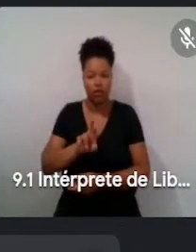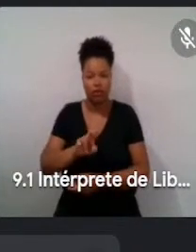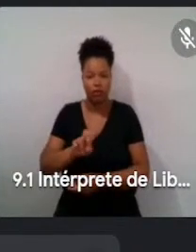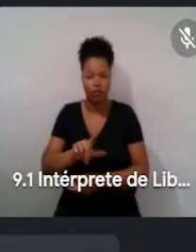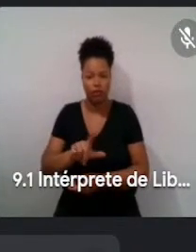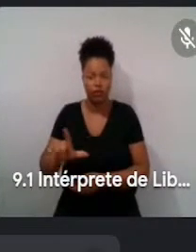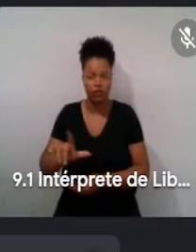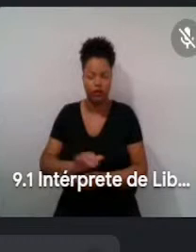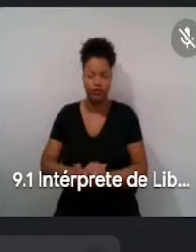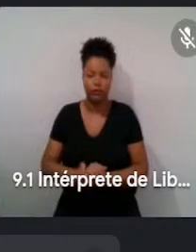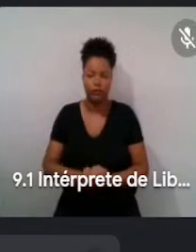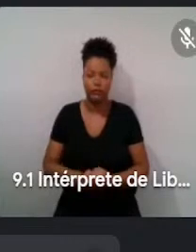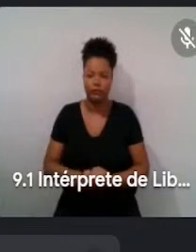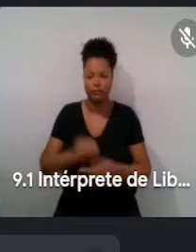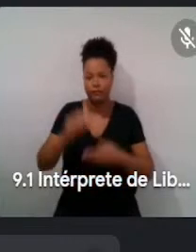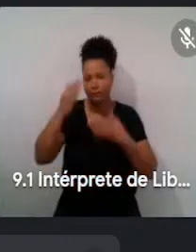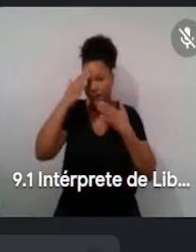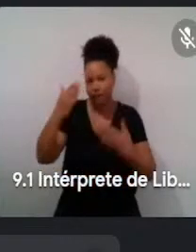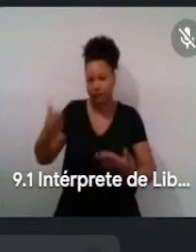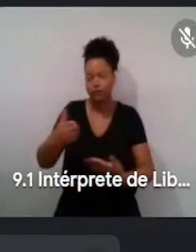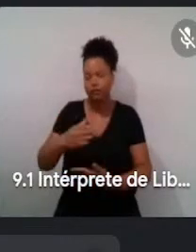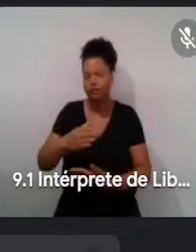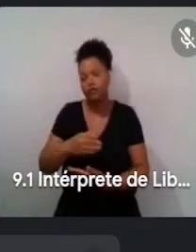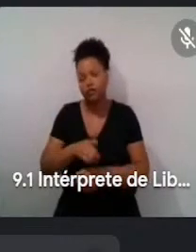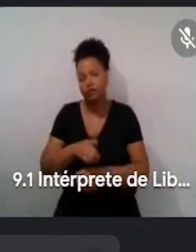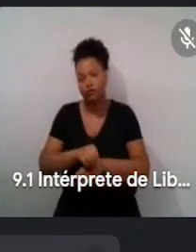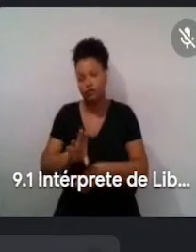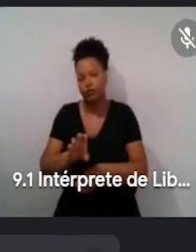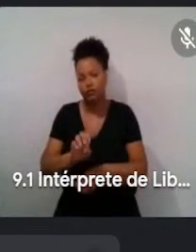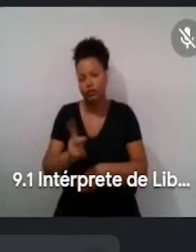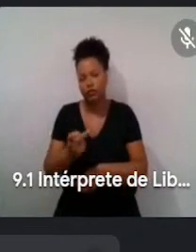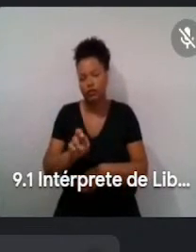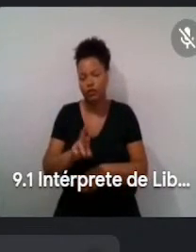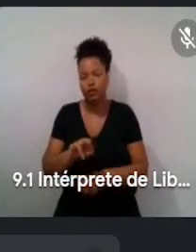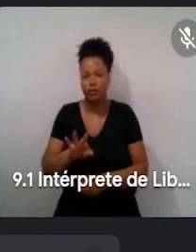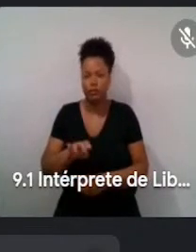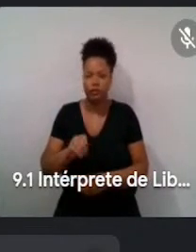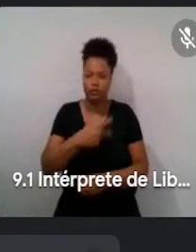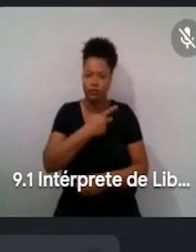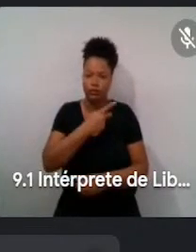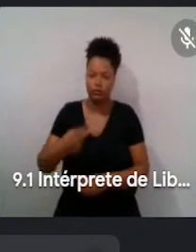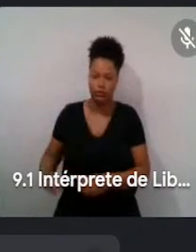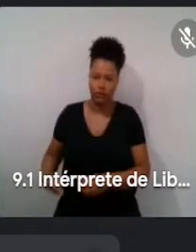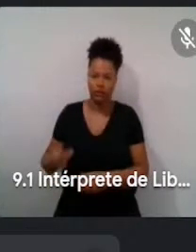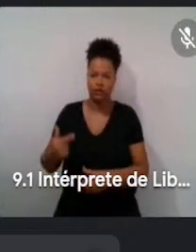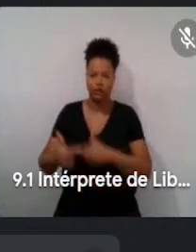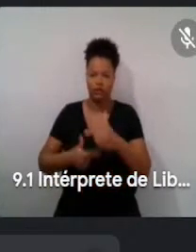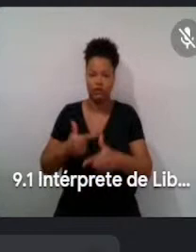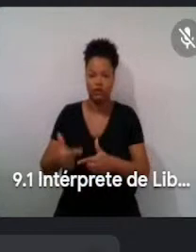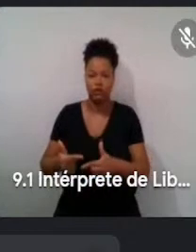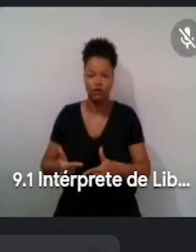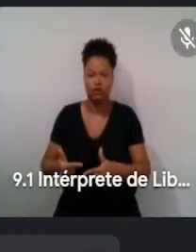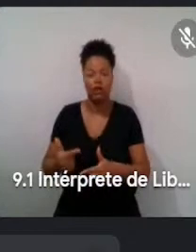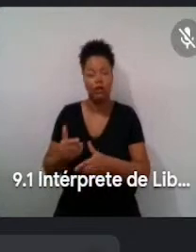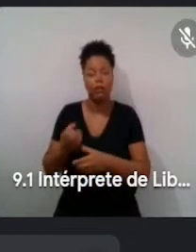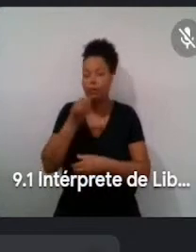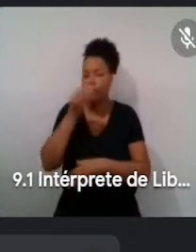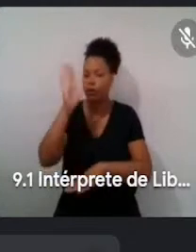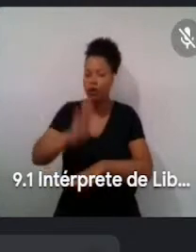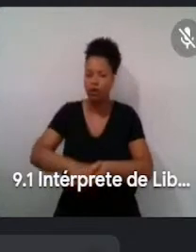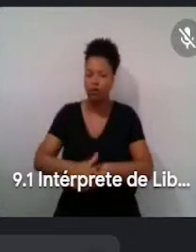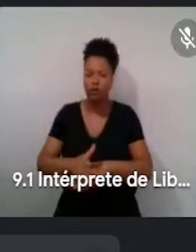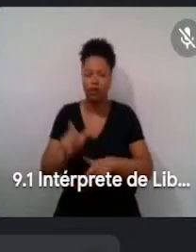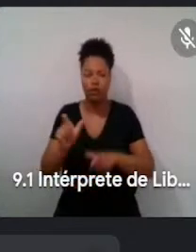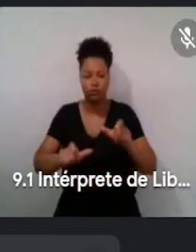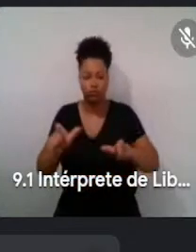Obrigado, doutor Eurípides, presidente em exercício. Boa tarde, os eminentes pares. Boa tarde